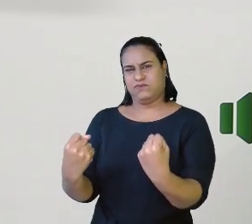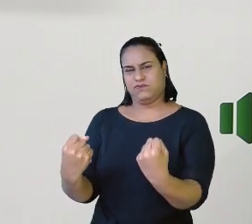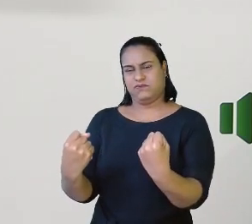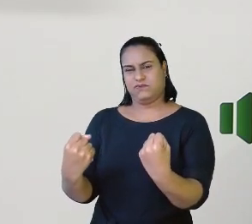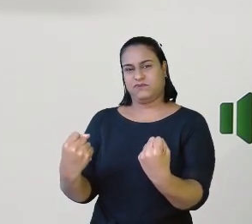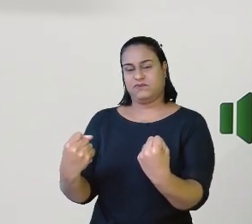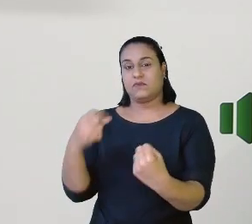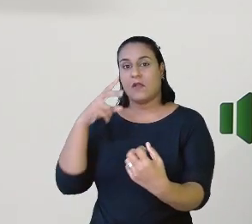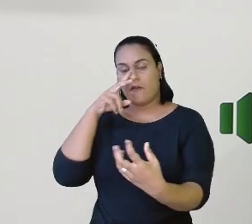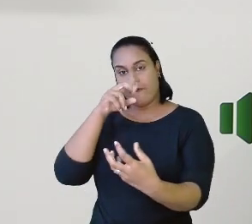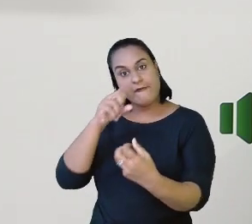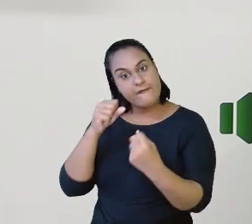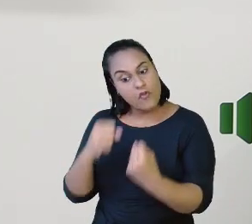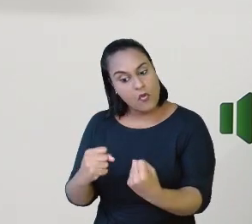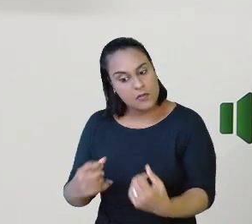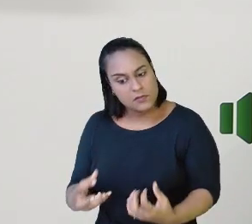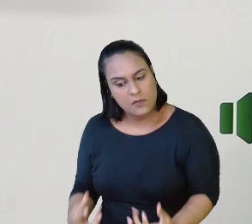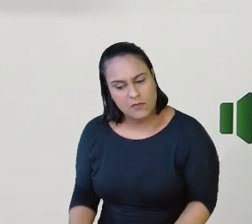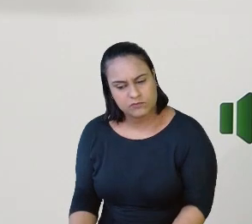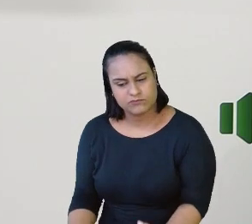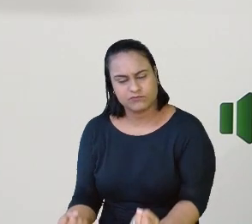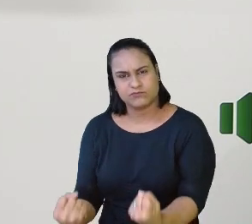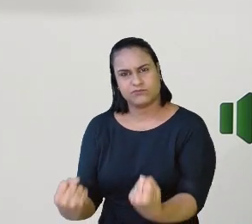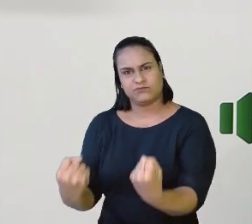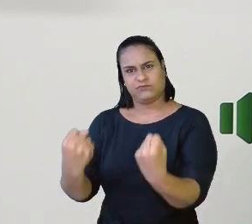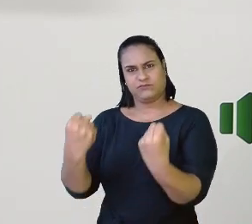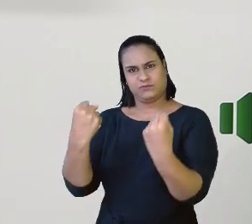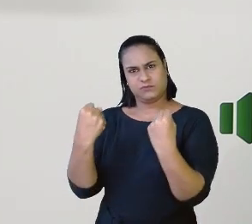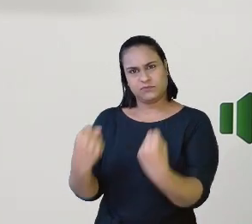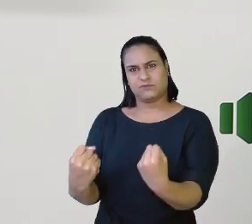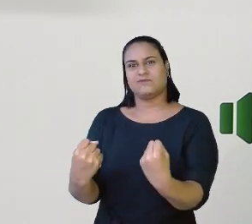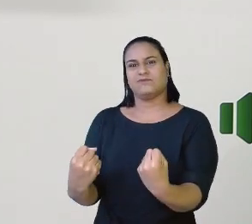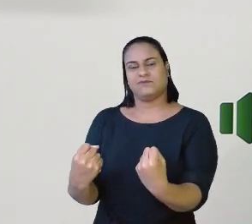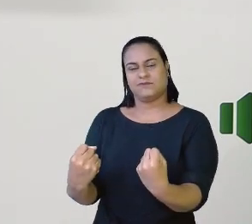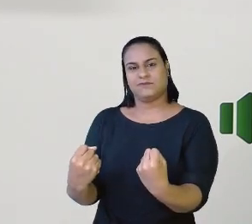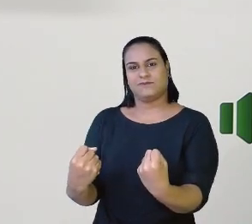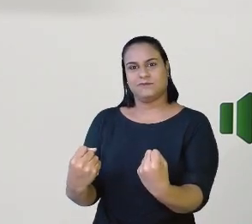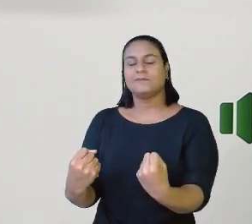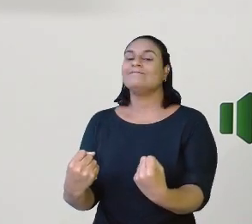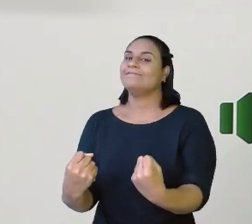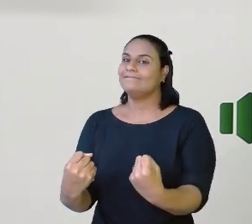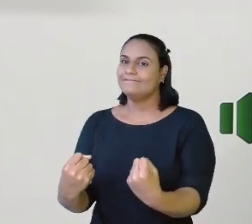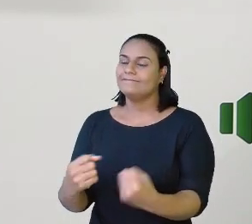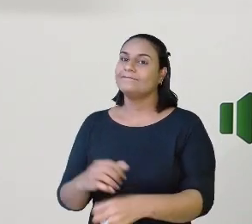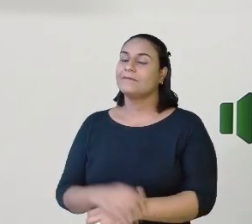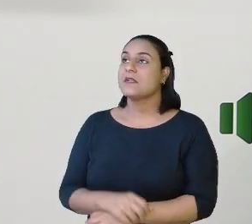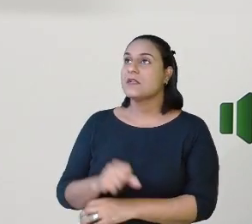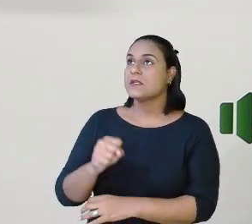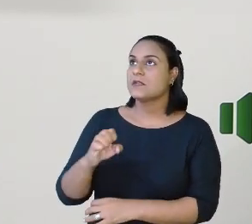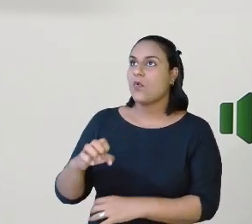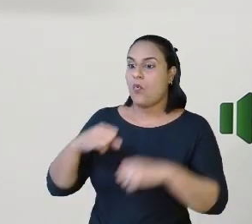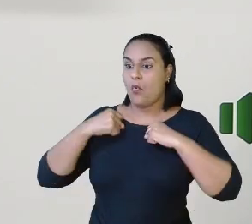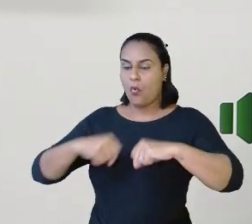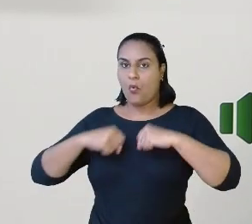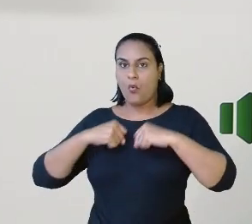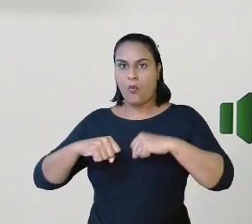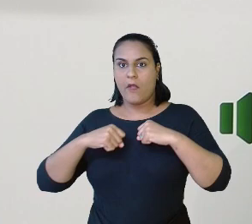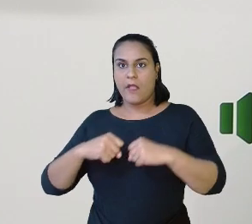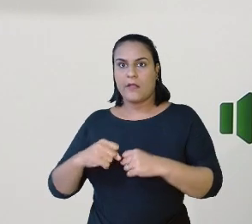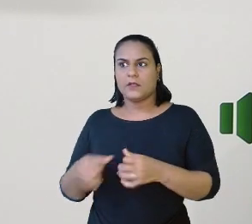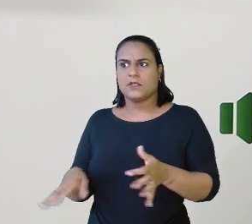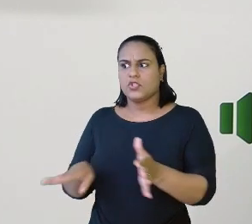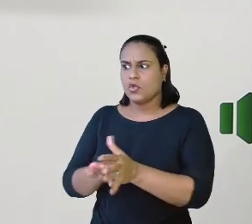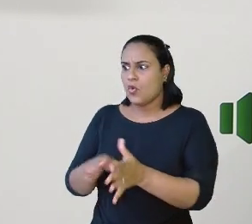a sua força para levantar. Então, você vai usar esse movimento, ele é forte. Se eu estou querendo correr, chegou